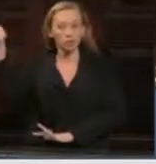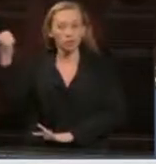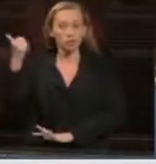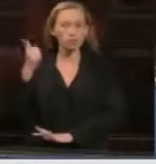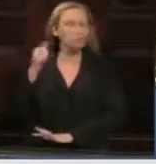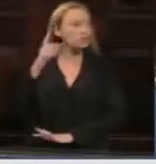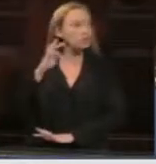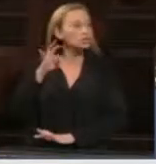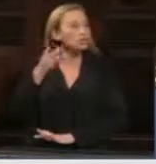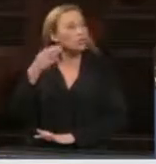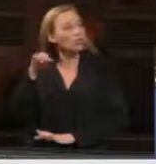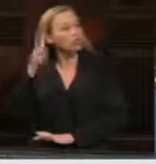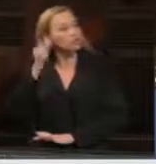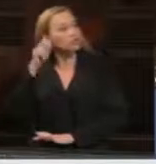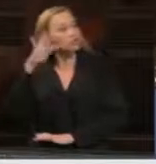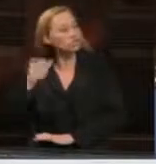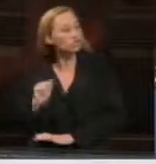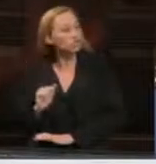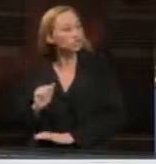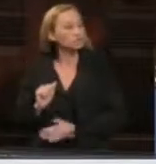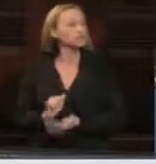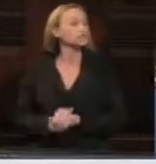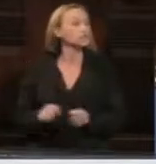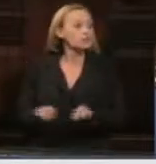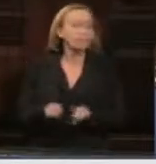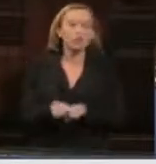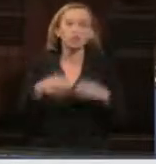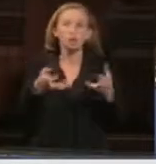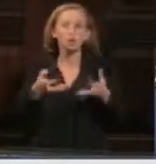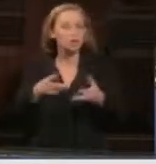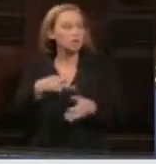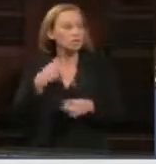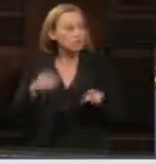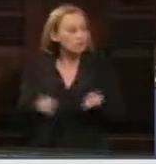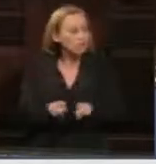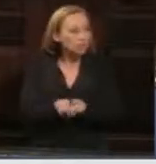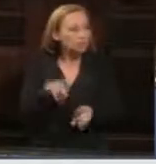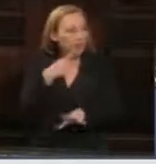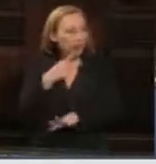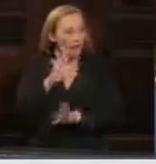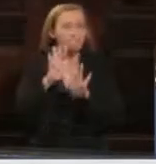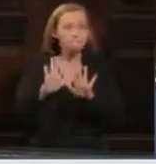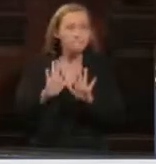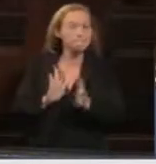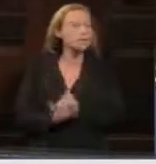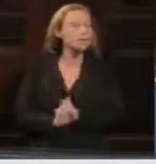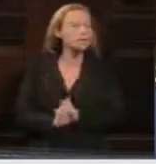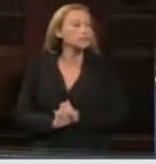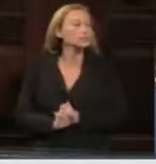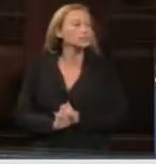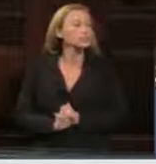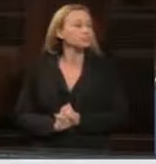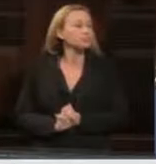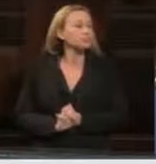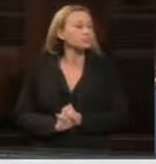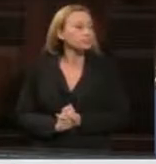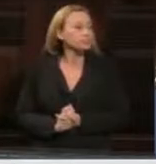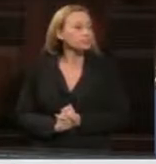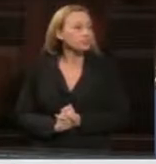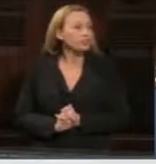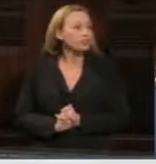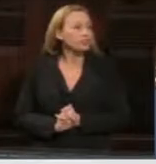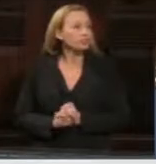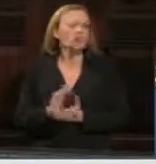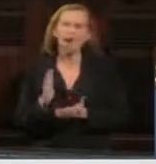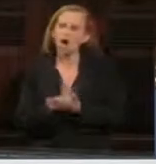antropologia o tanto é que queria também fazia menção museu nacional enfim certamente esqueça ainda algumas